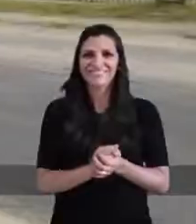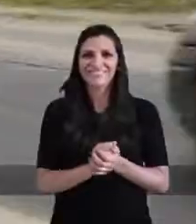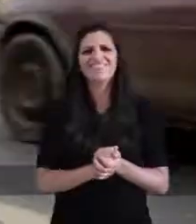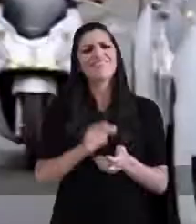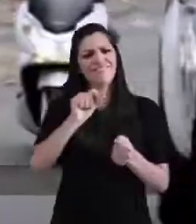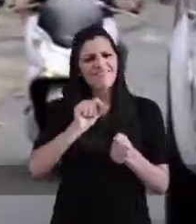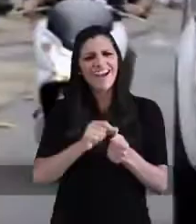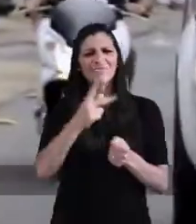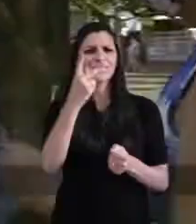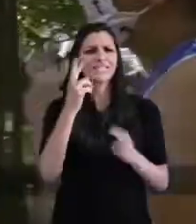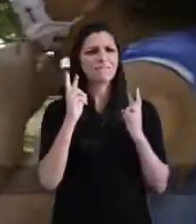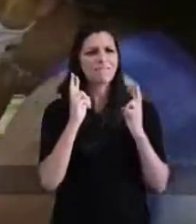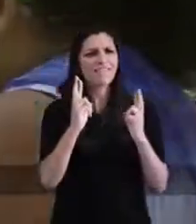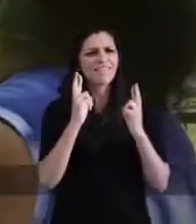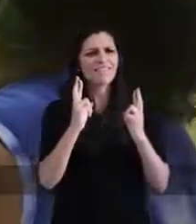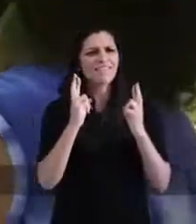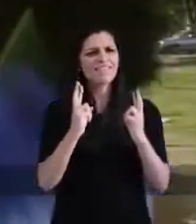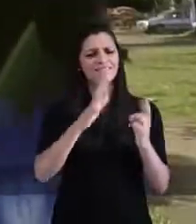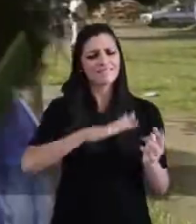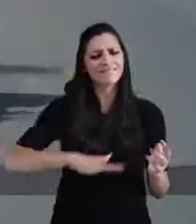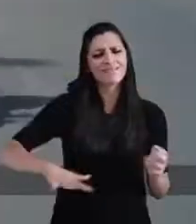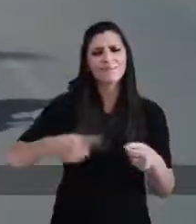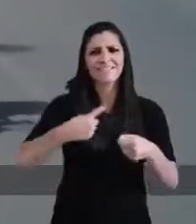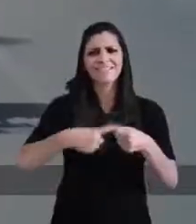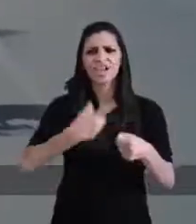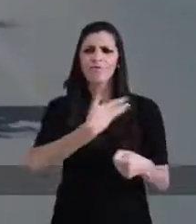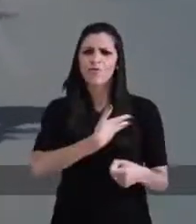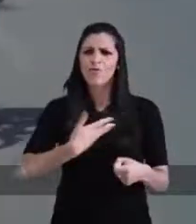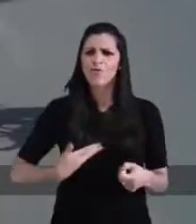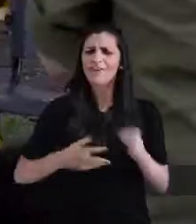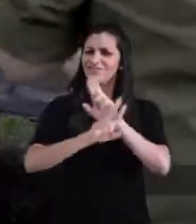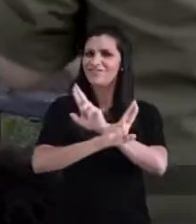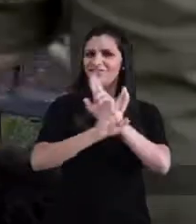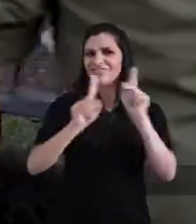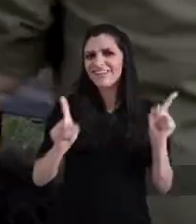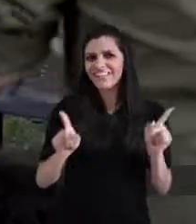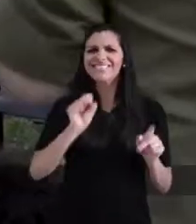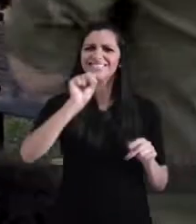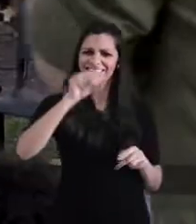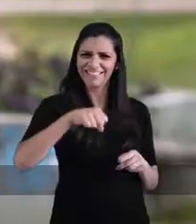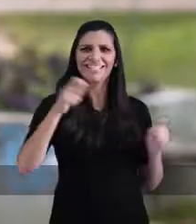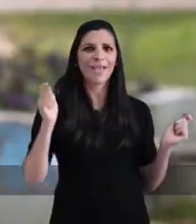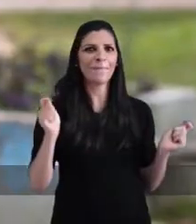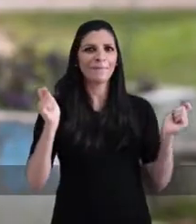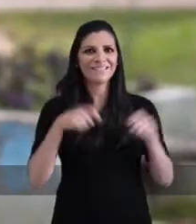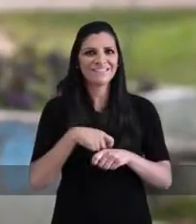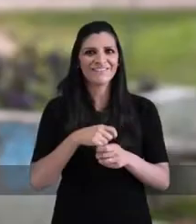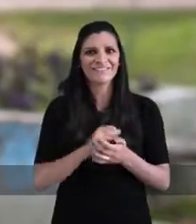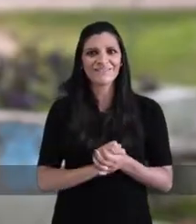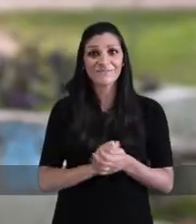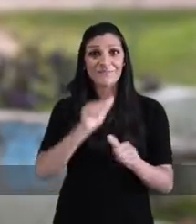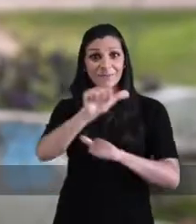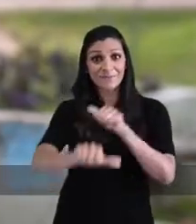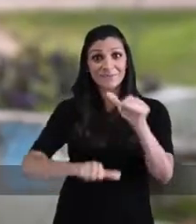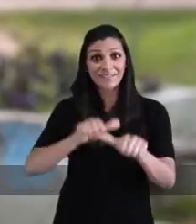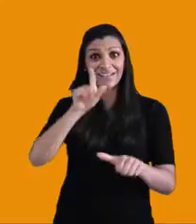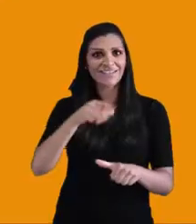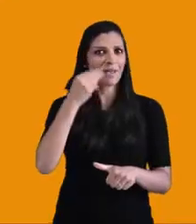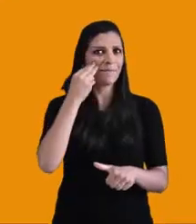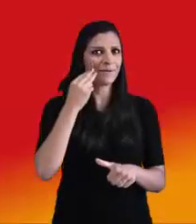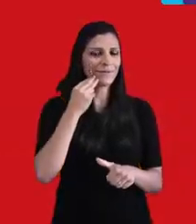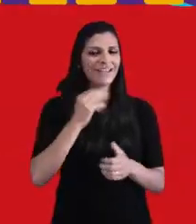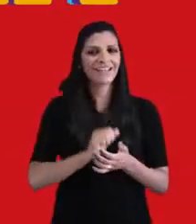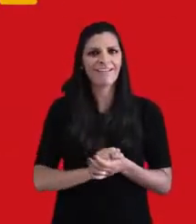se vai seguir em frente. Faça valer a tua esperança de viver em uma cidade com um governo diferente. Sim, é